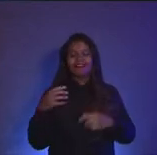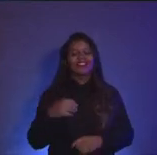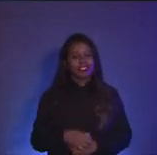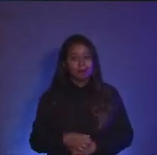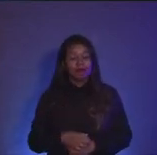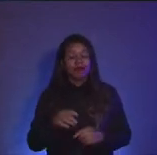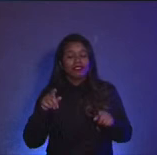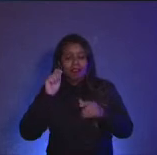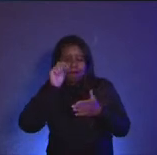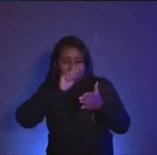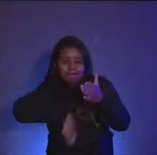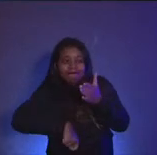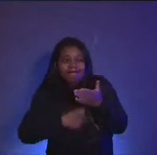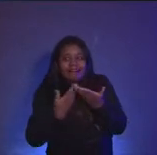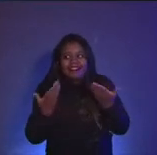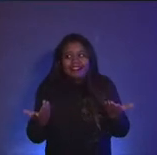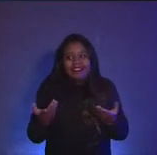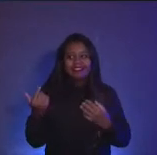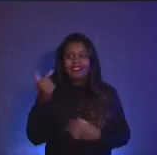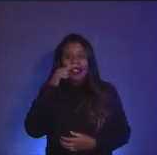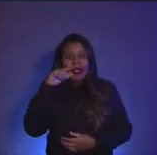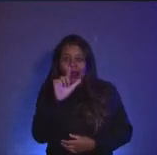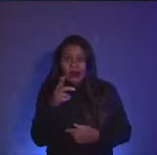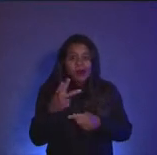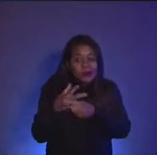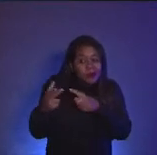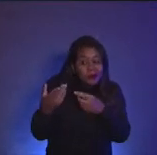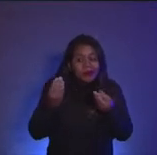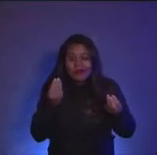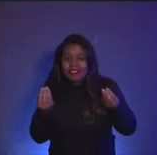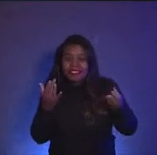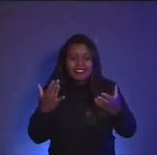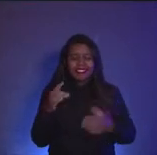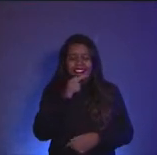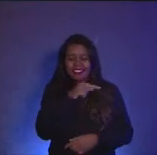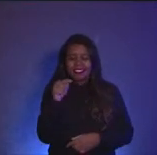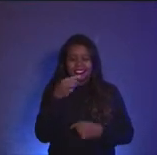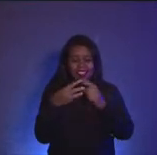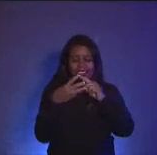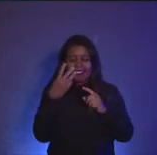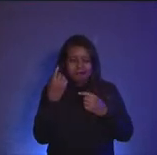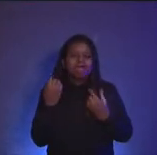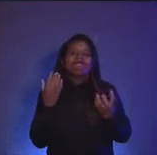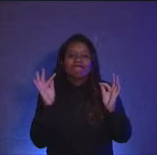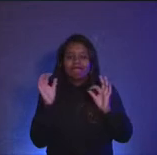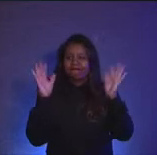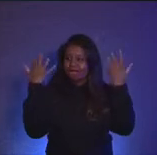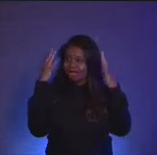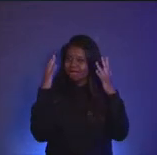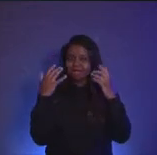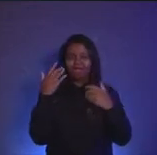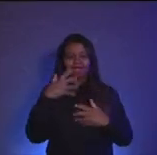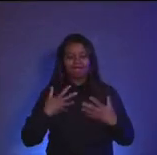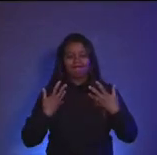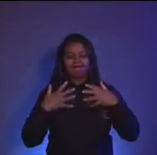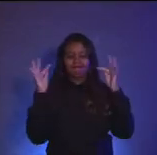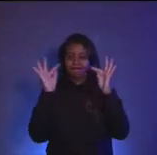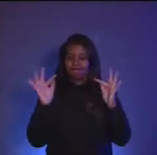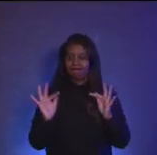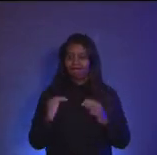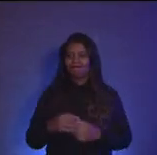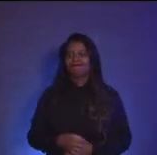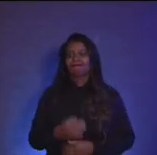se inscreveu e disse, bom, vamos ver se dá certo aí. E só de estar aqui como finalista, eu estou muito feliz. Então, obrigado aí a todos, tá?